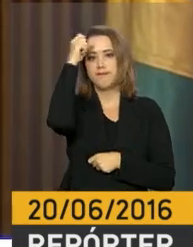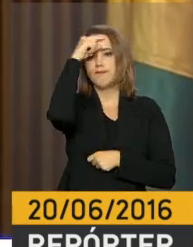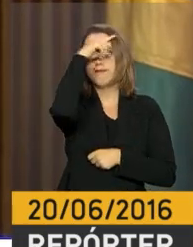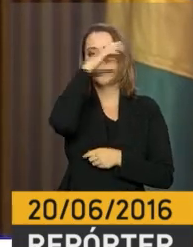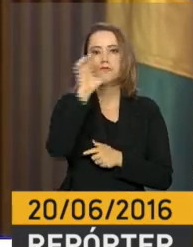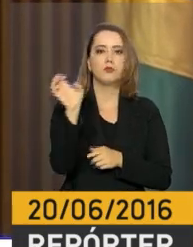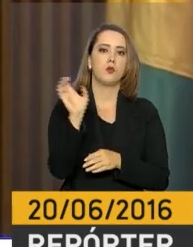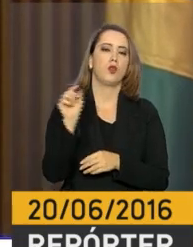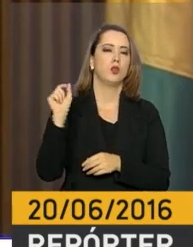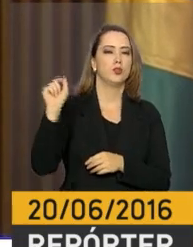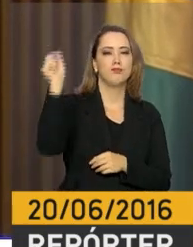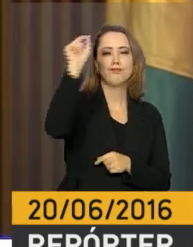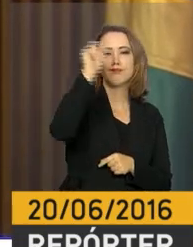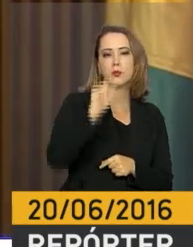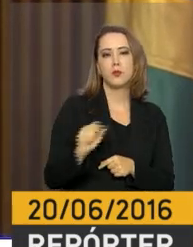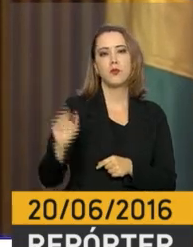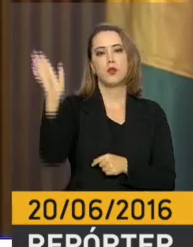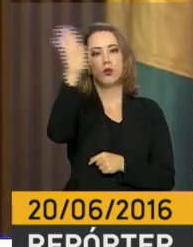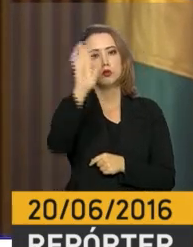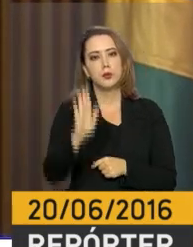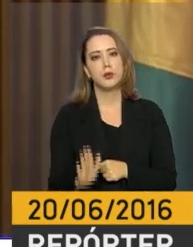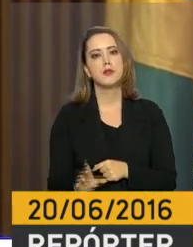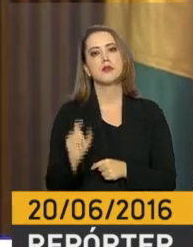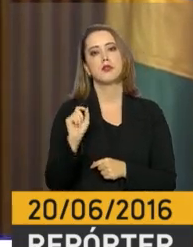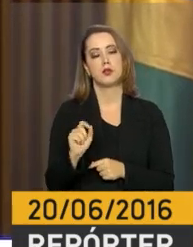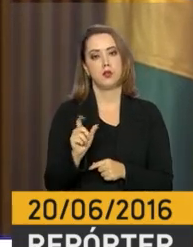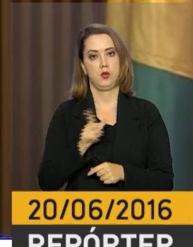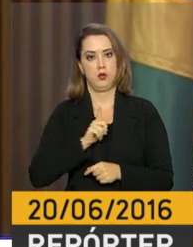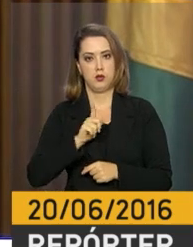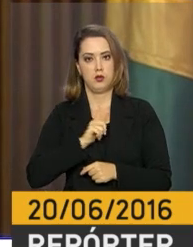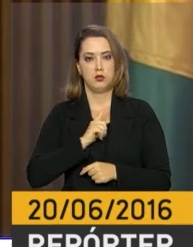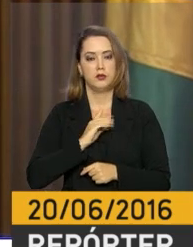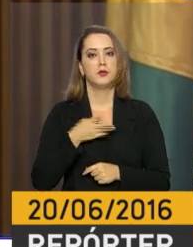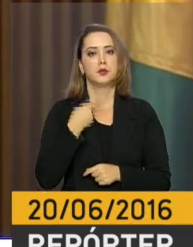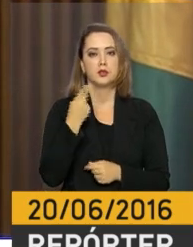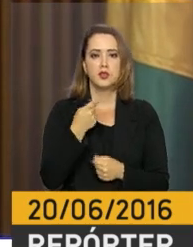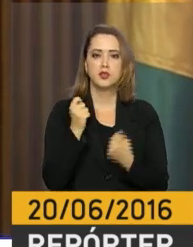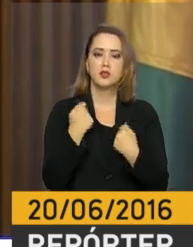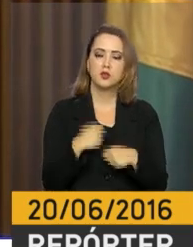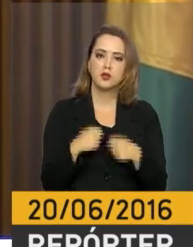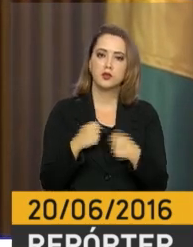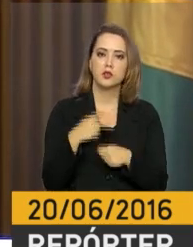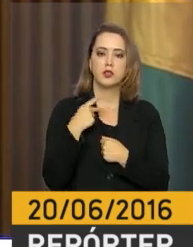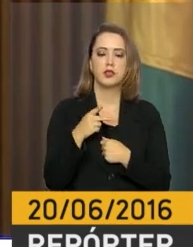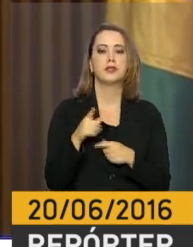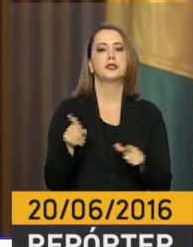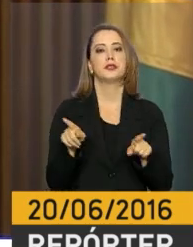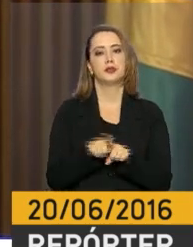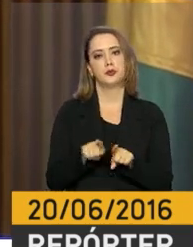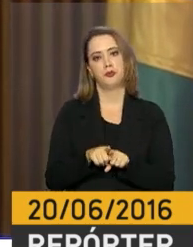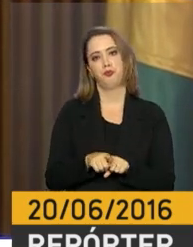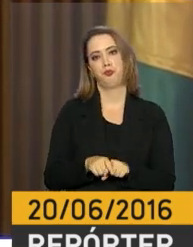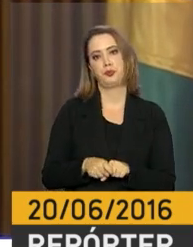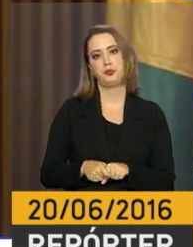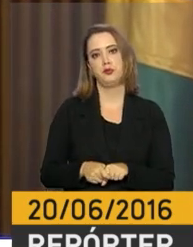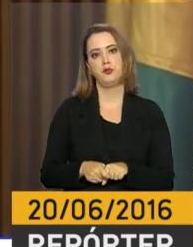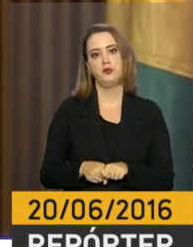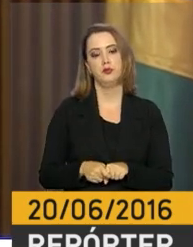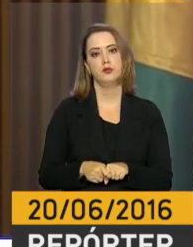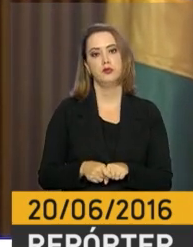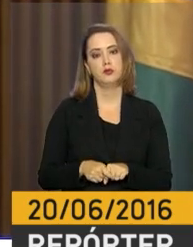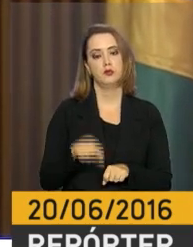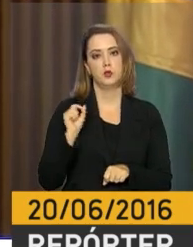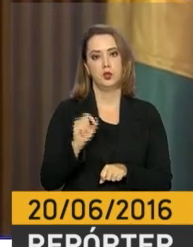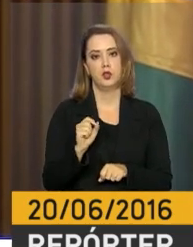Estados da Federação eh brasileira devo dizer que além disso eh